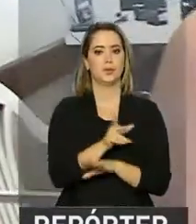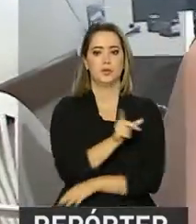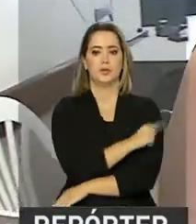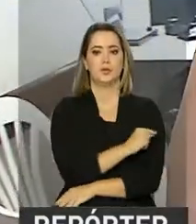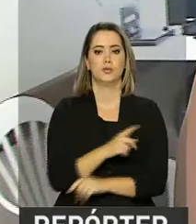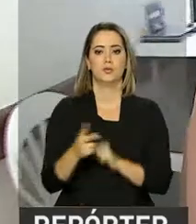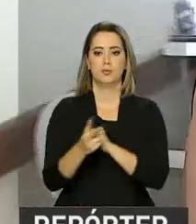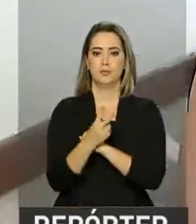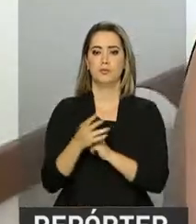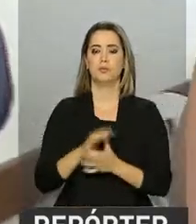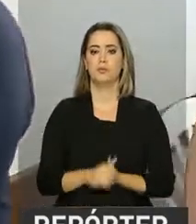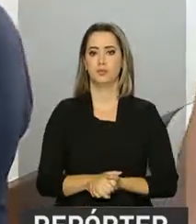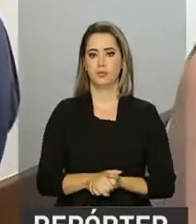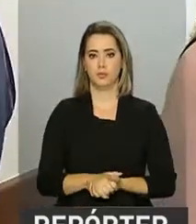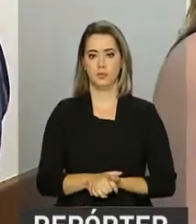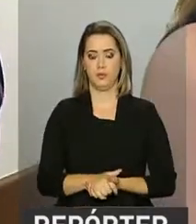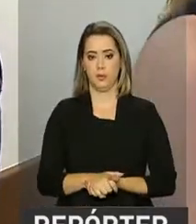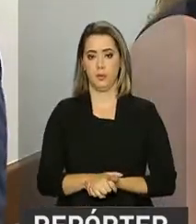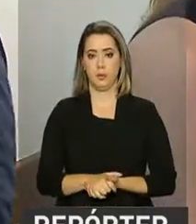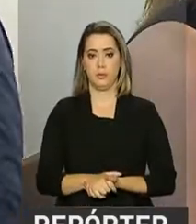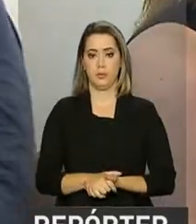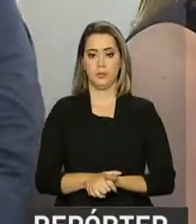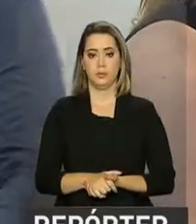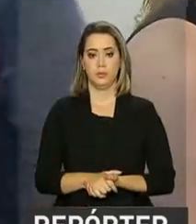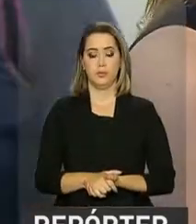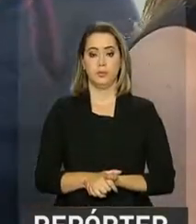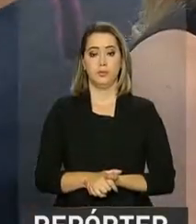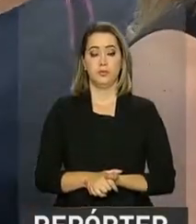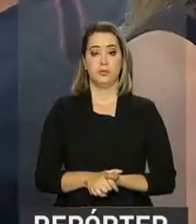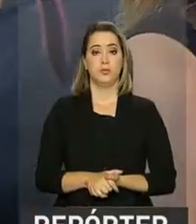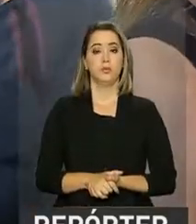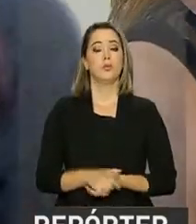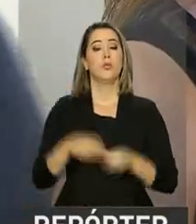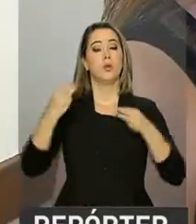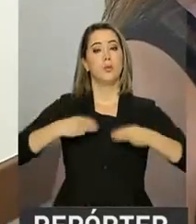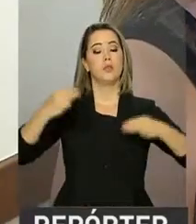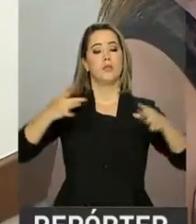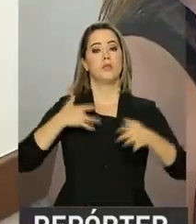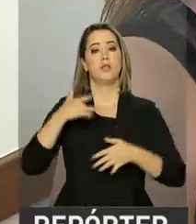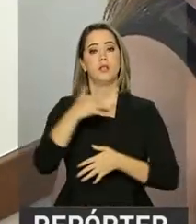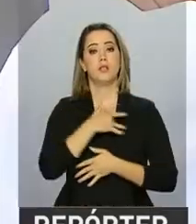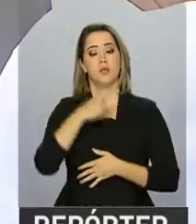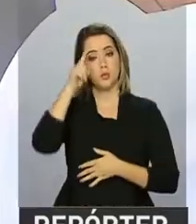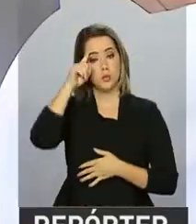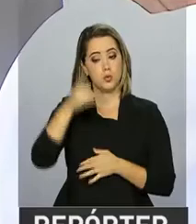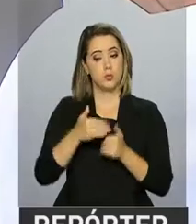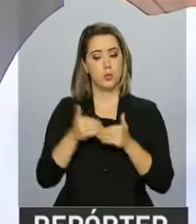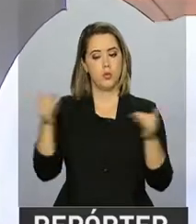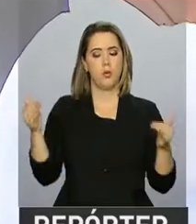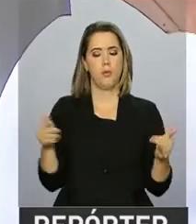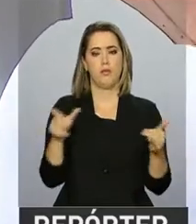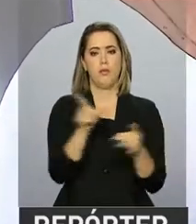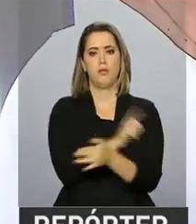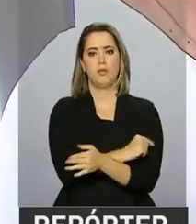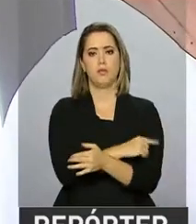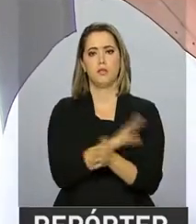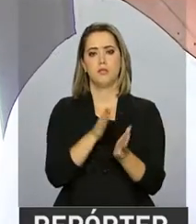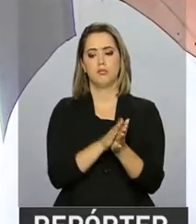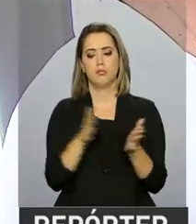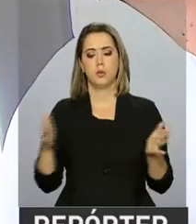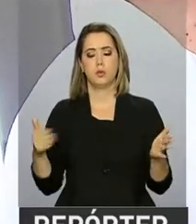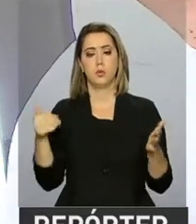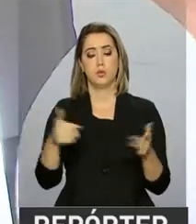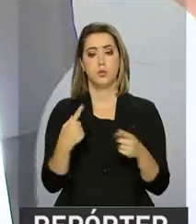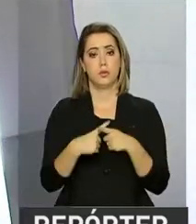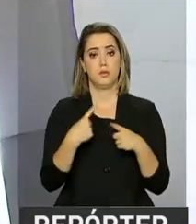também o ministério da saúde determinou a ampliação da vacinação na última semana da campanha justamente